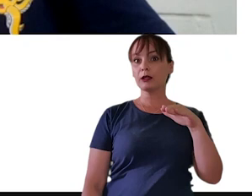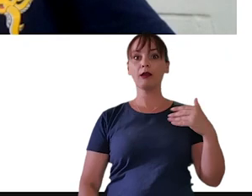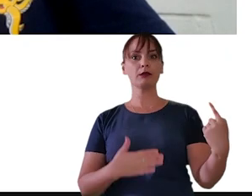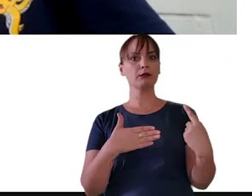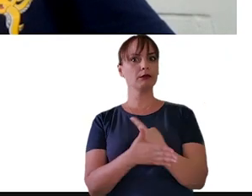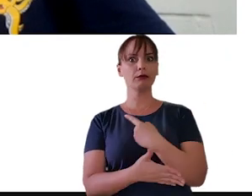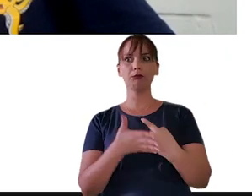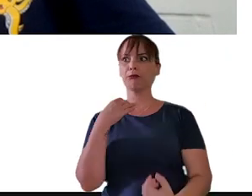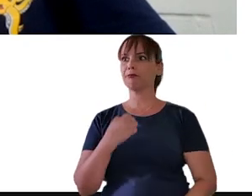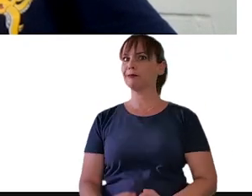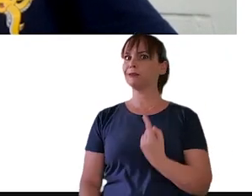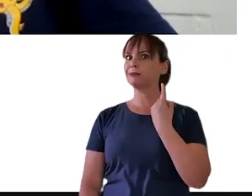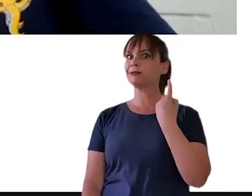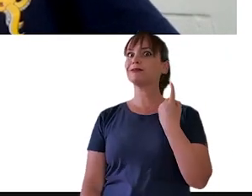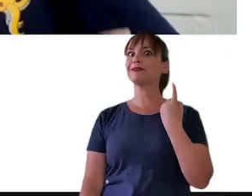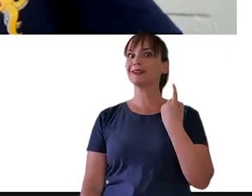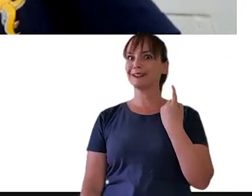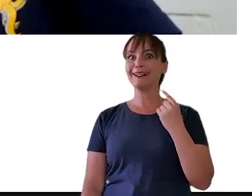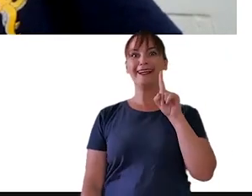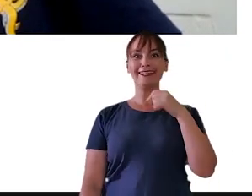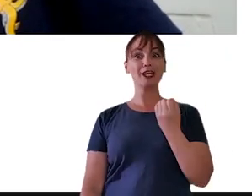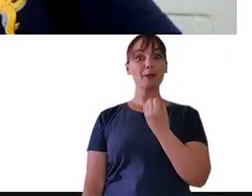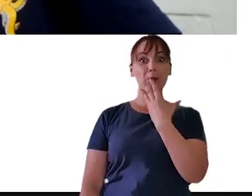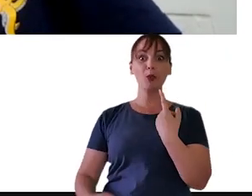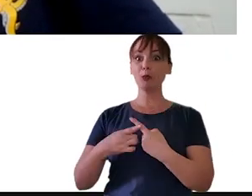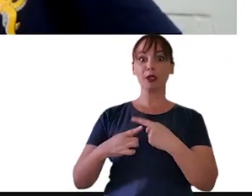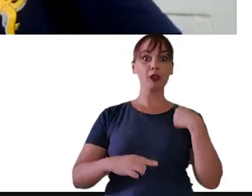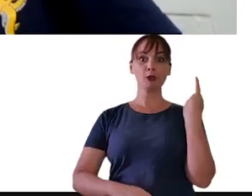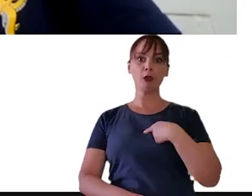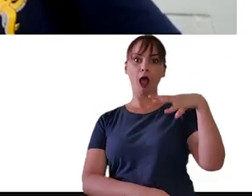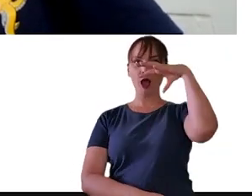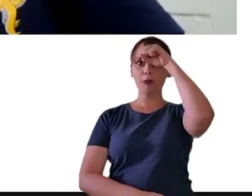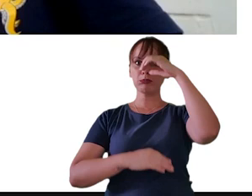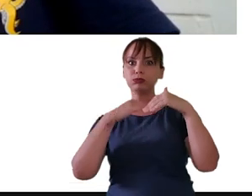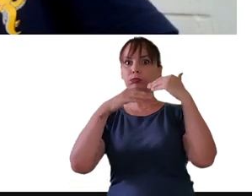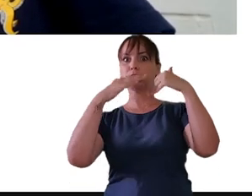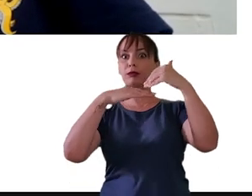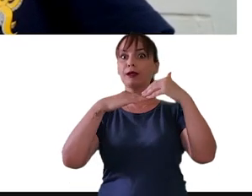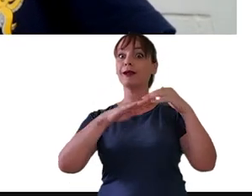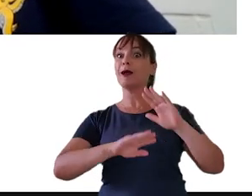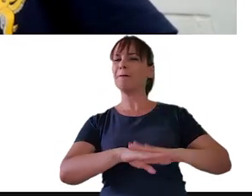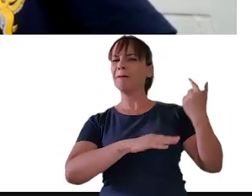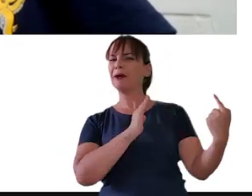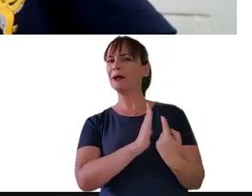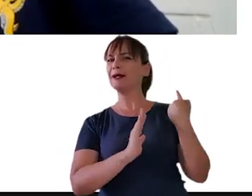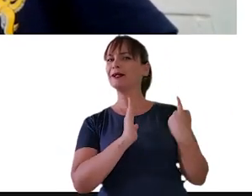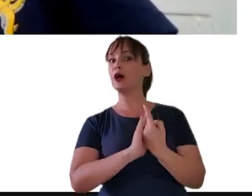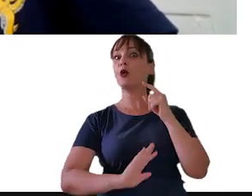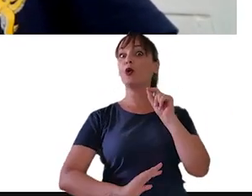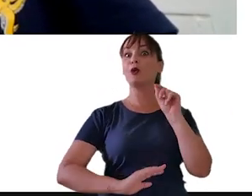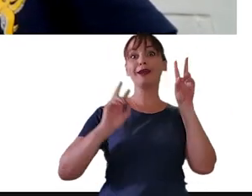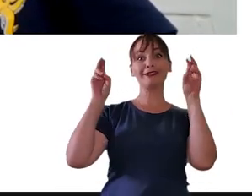fazem perguntas fantásticas. E isso é muito bom para a gente aprender cada dia mais, né? Mas o que elas mais perguntam são